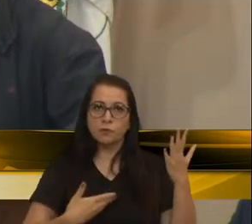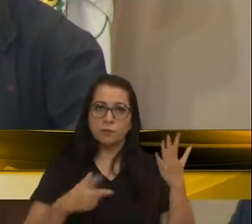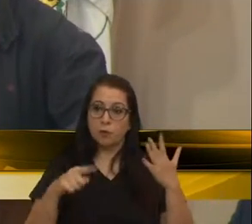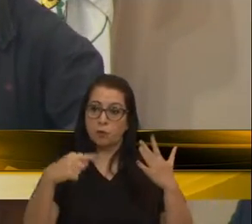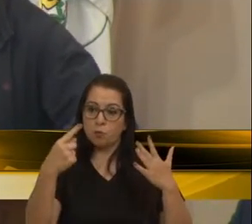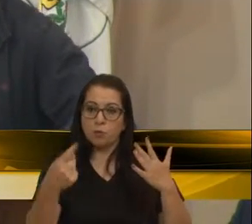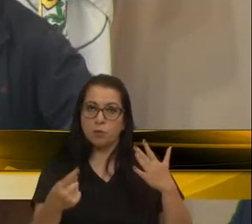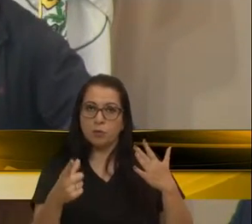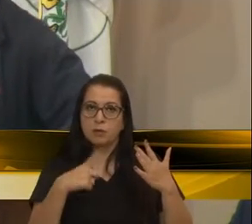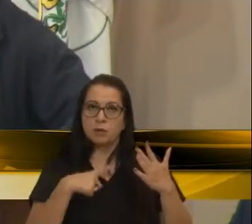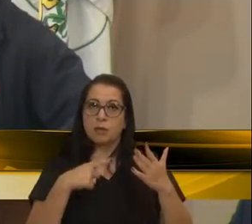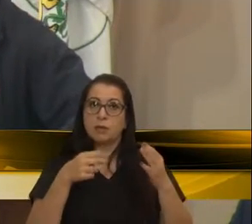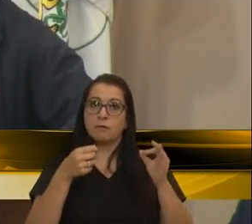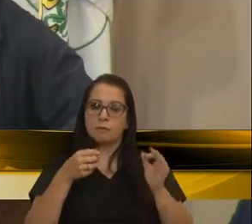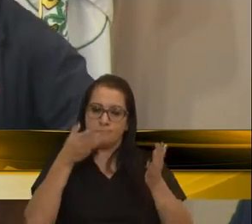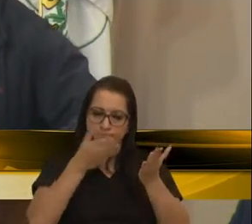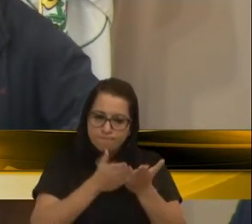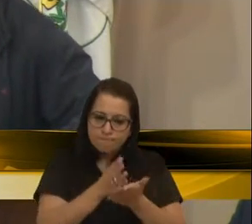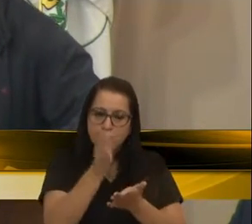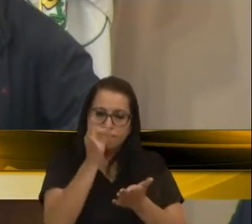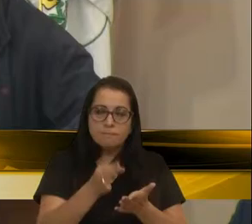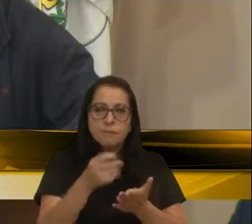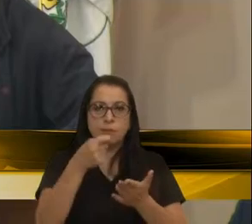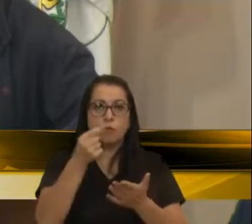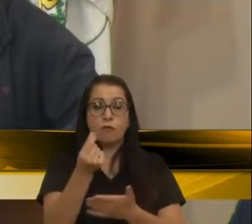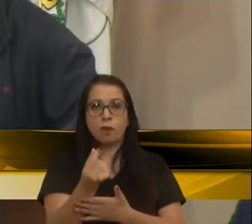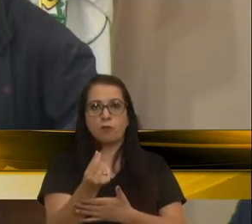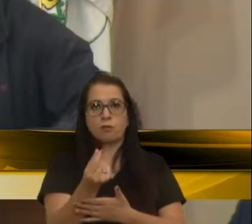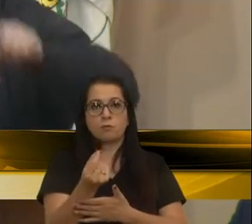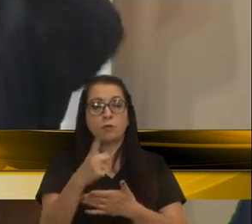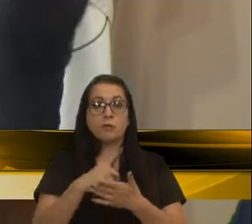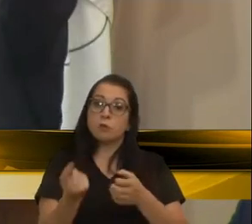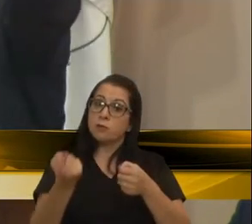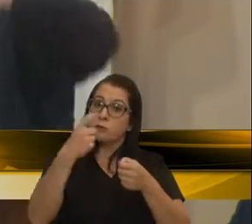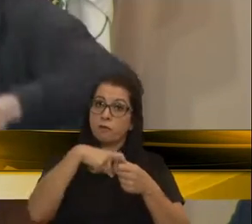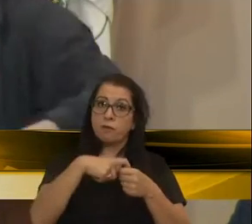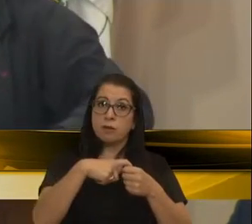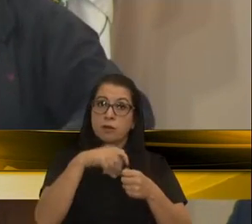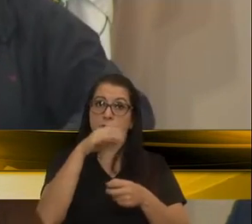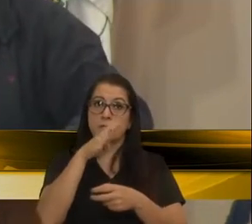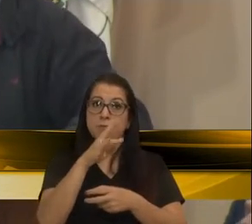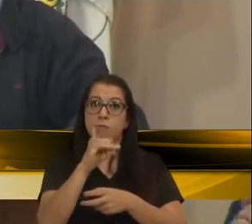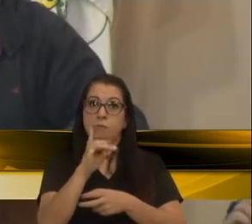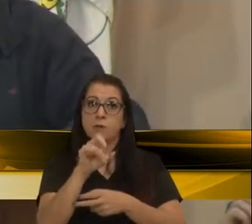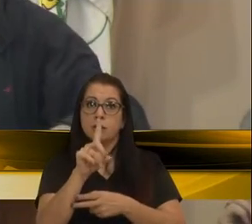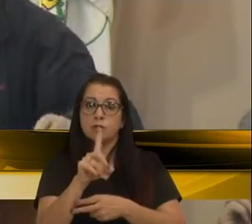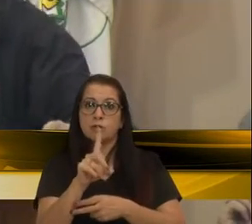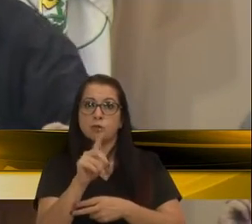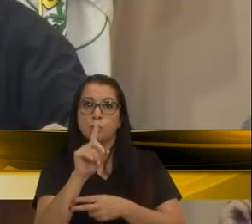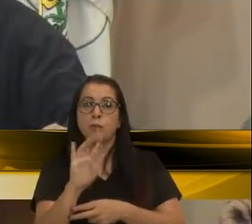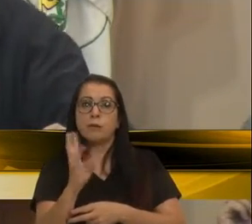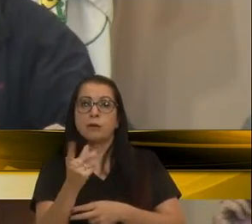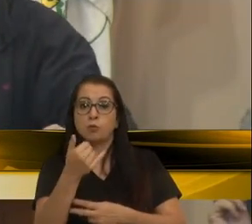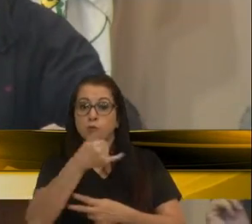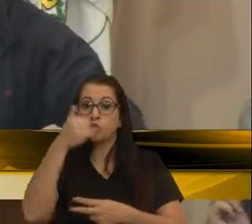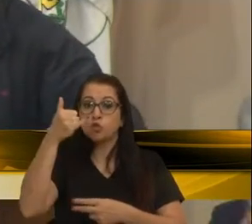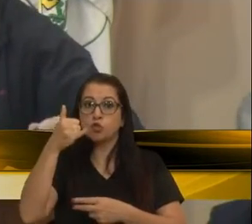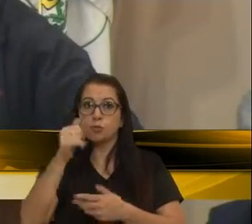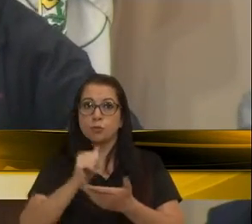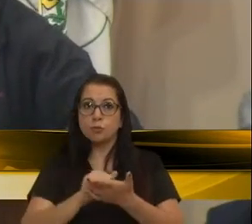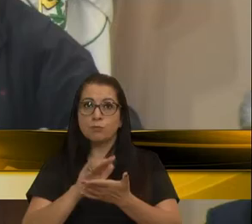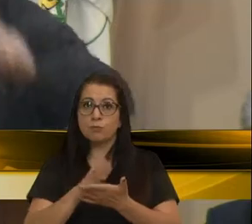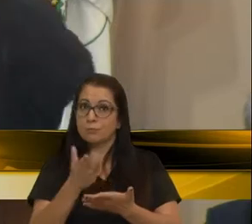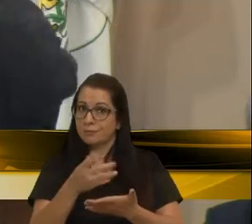seguinte teve que honrar aquele valor, porque senão teria que devolver para o BIRD R$1 bilhão com juros e correção